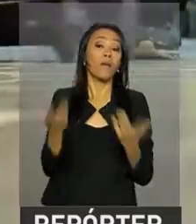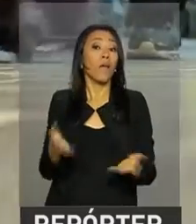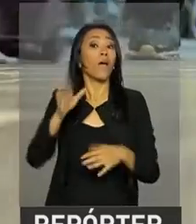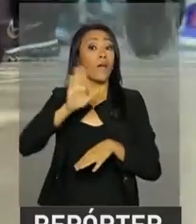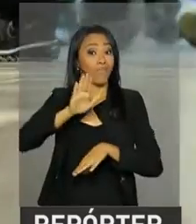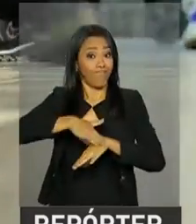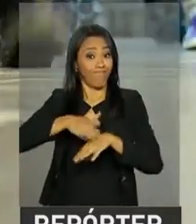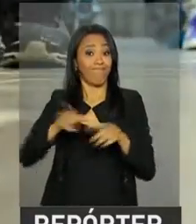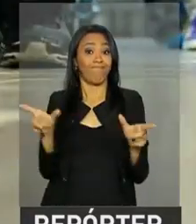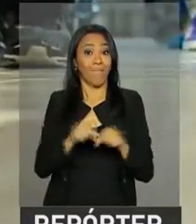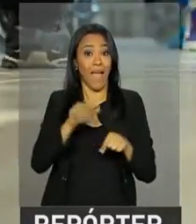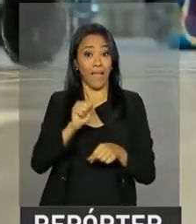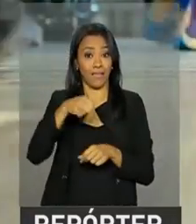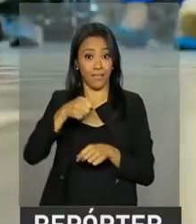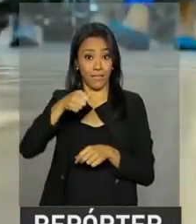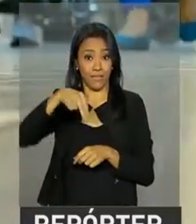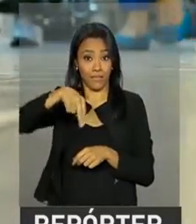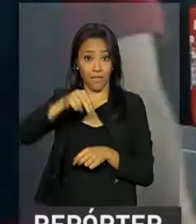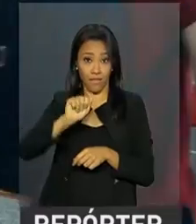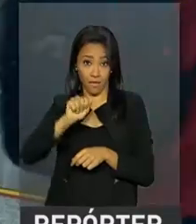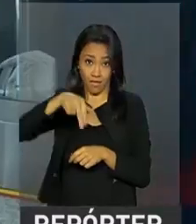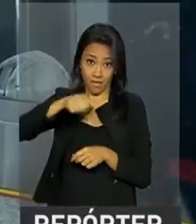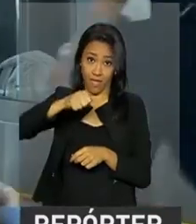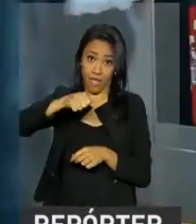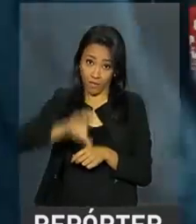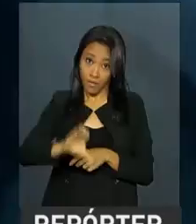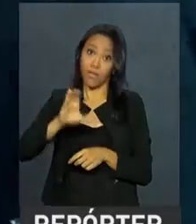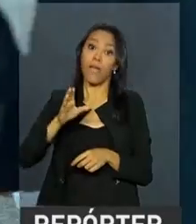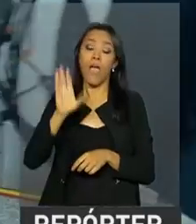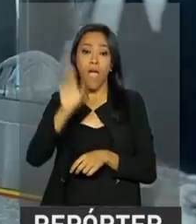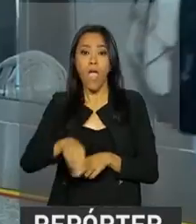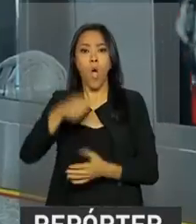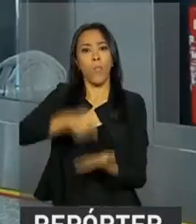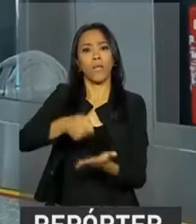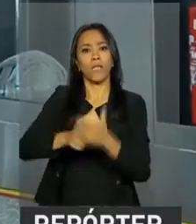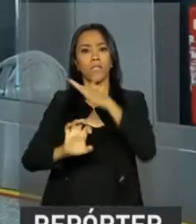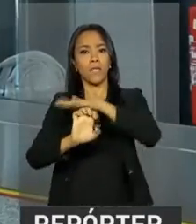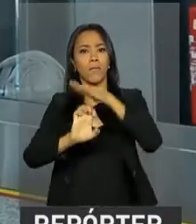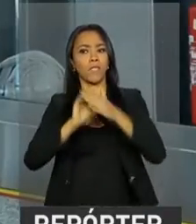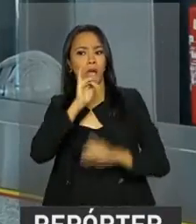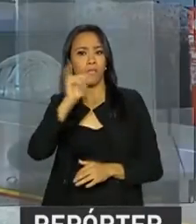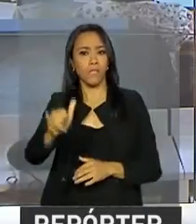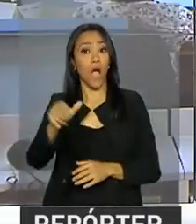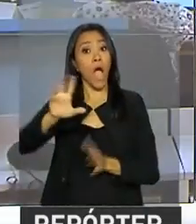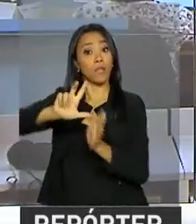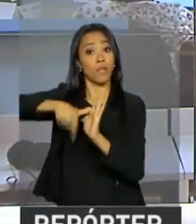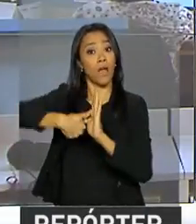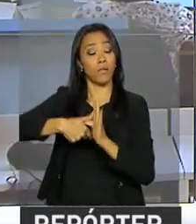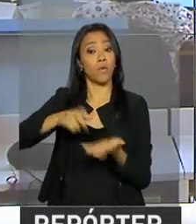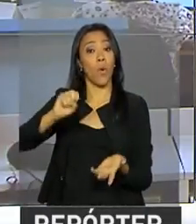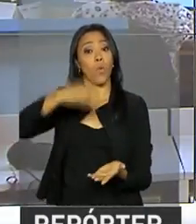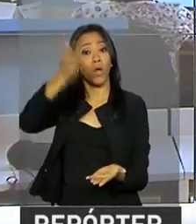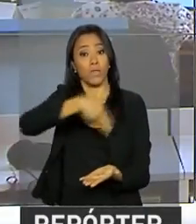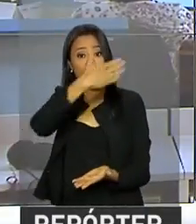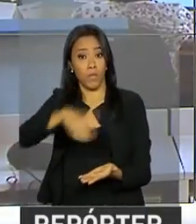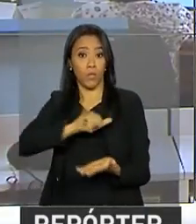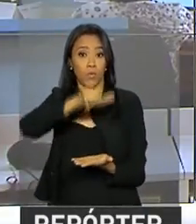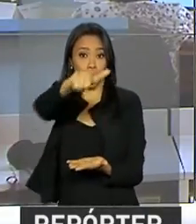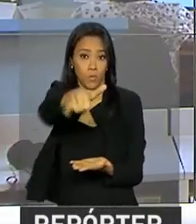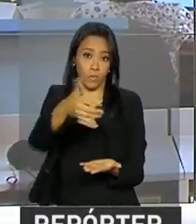obrigação das companhias informar os passageiros sobre atrasos e cancelamentos de